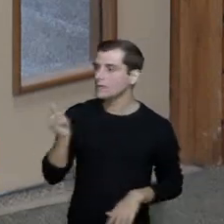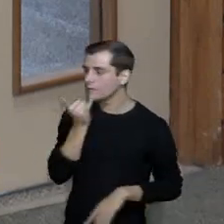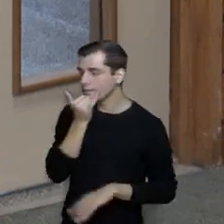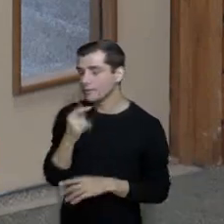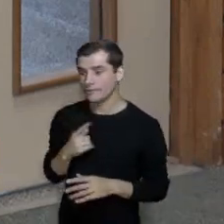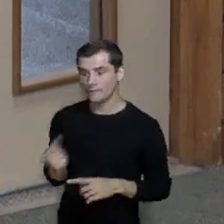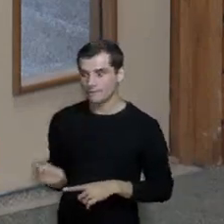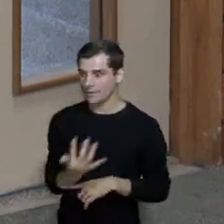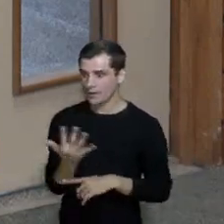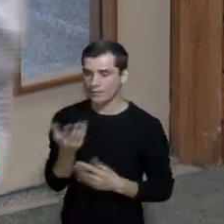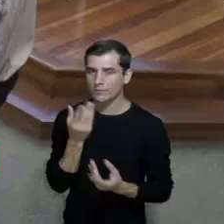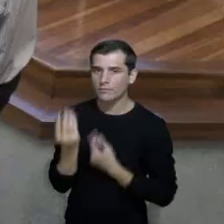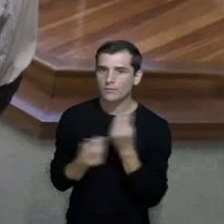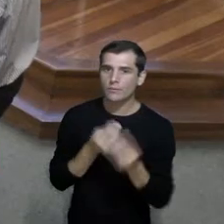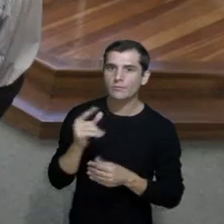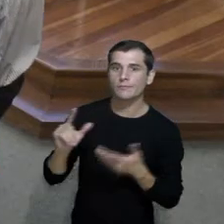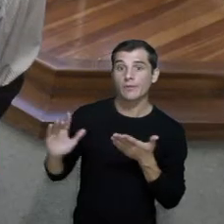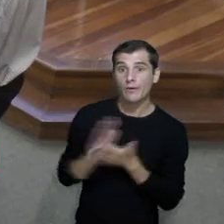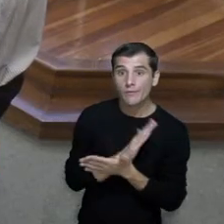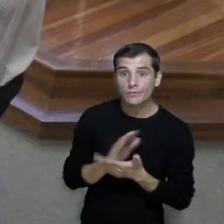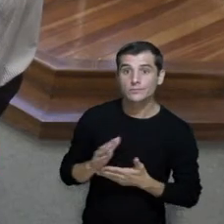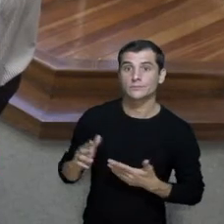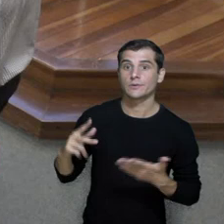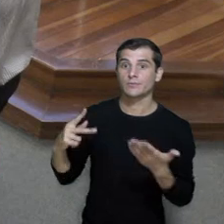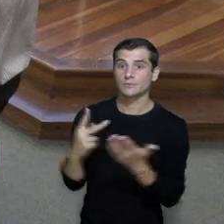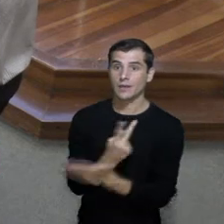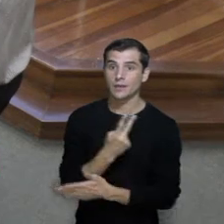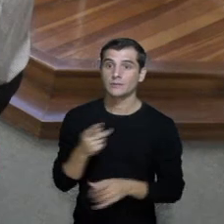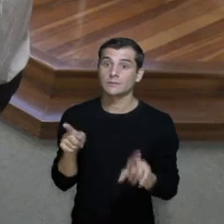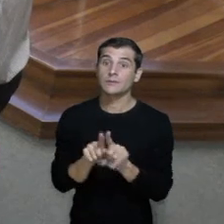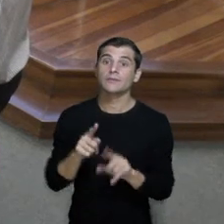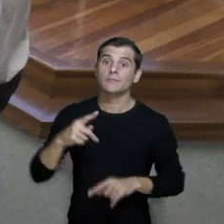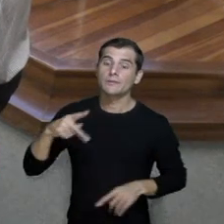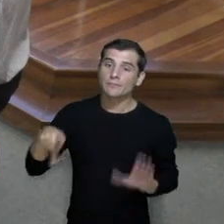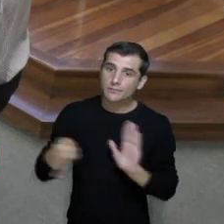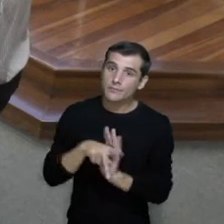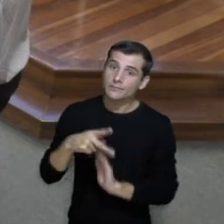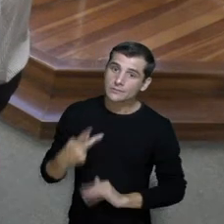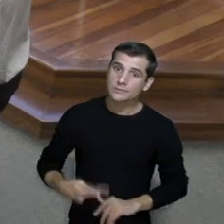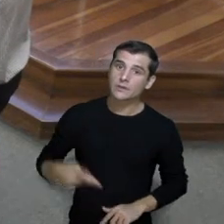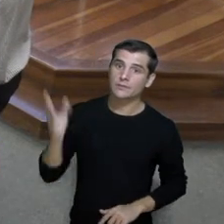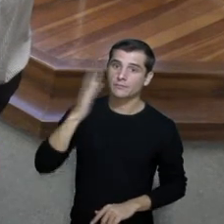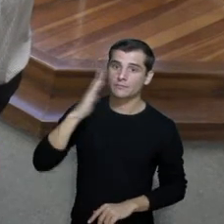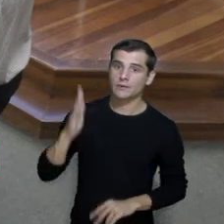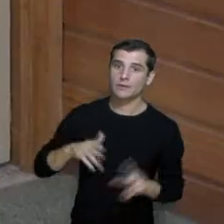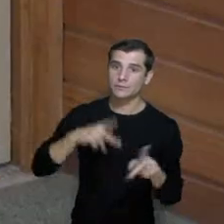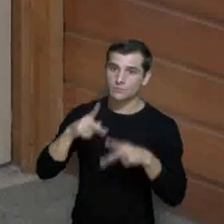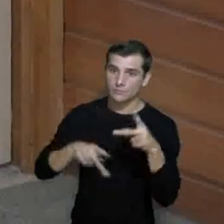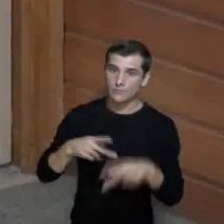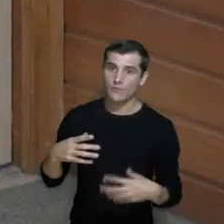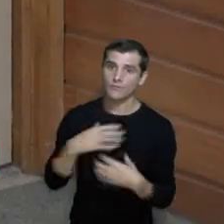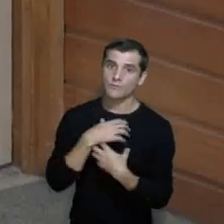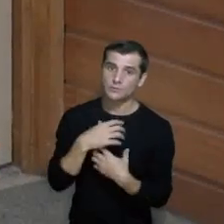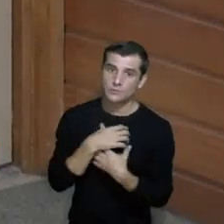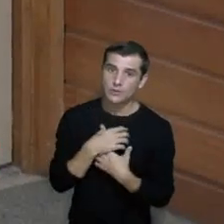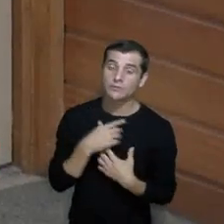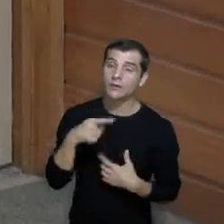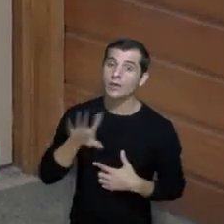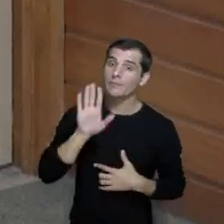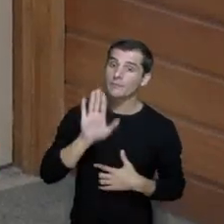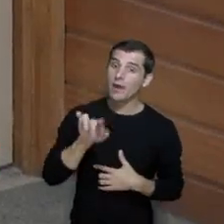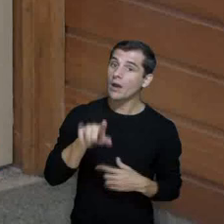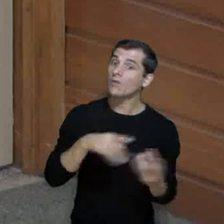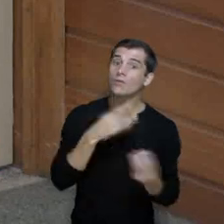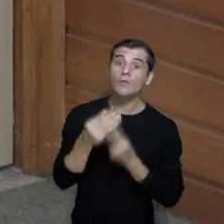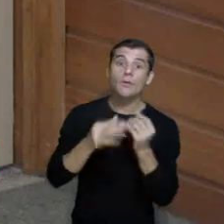armadilhas desse jeitinho brasileiro só tem um remédio educação reflexão o porquê e a sociedade